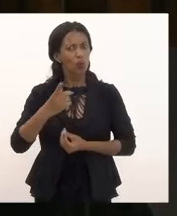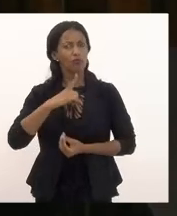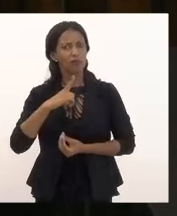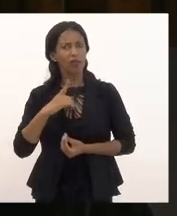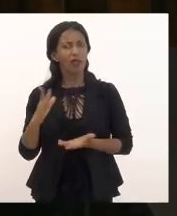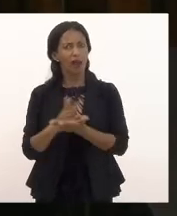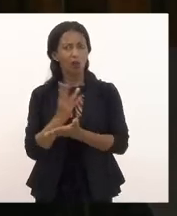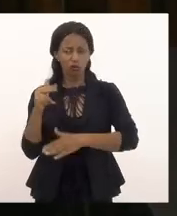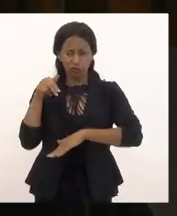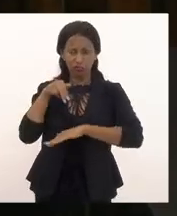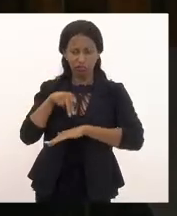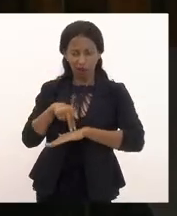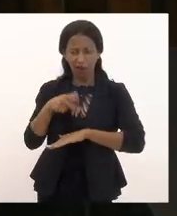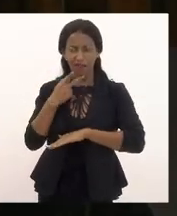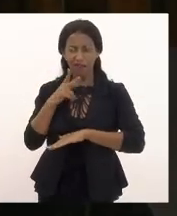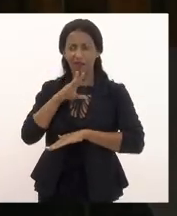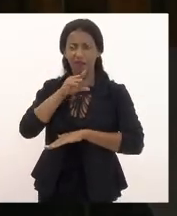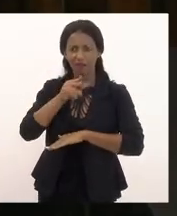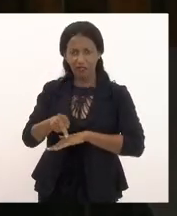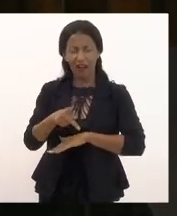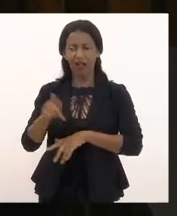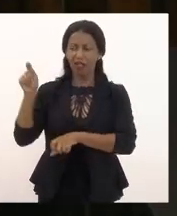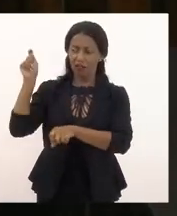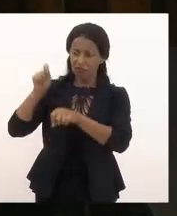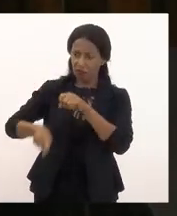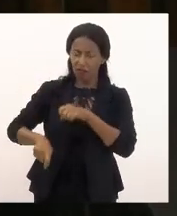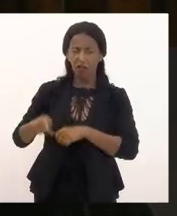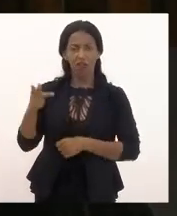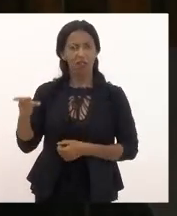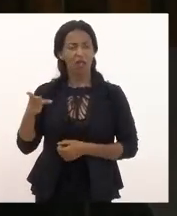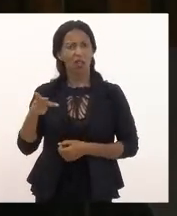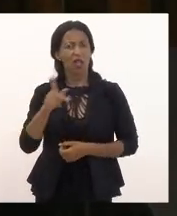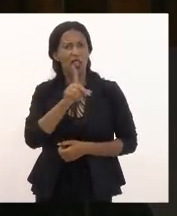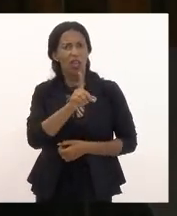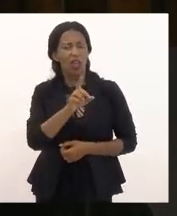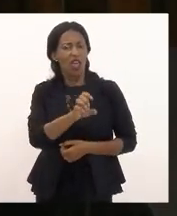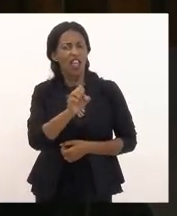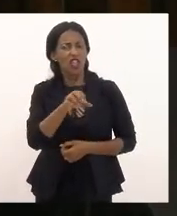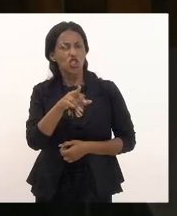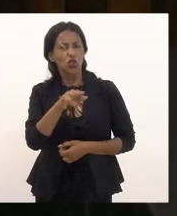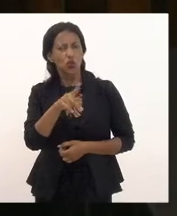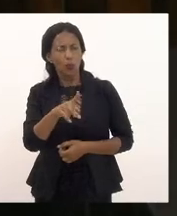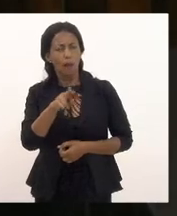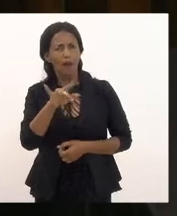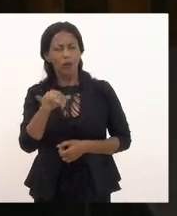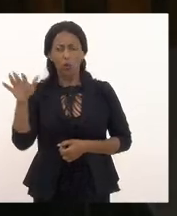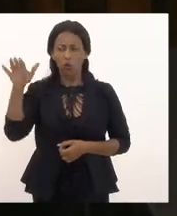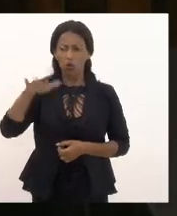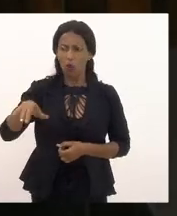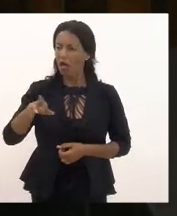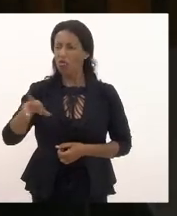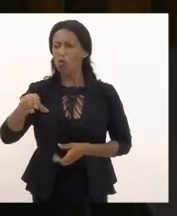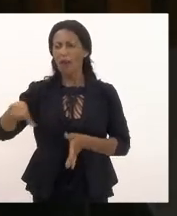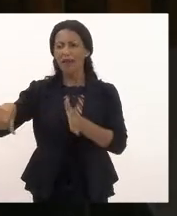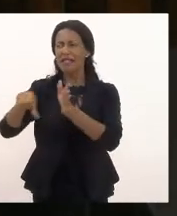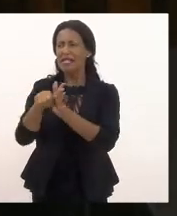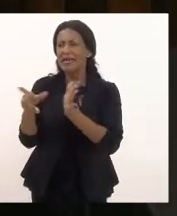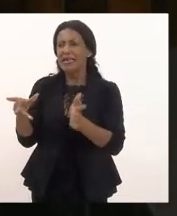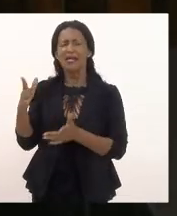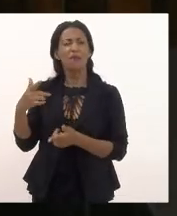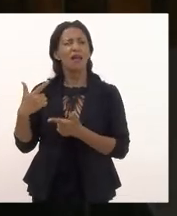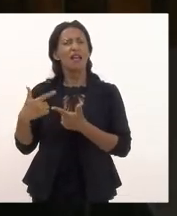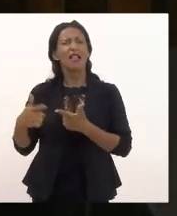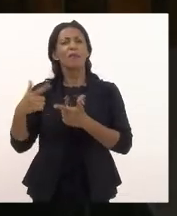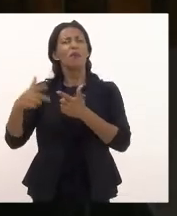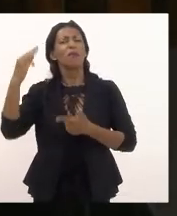aqui, dizendo que o estuprador, muitas vezes de menores, não é um criminoso, é só um